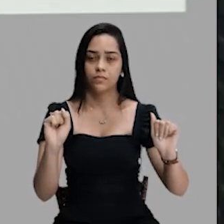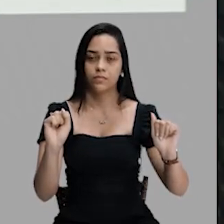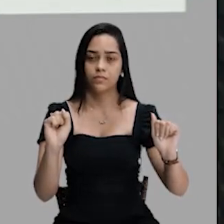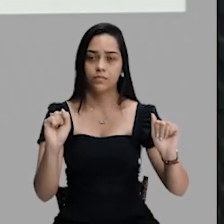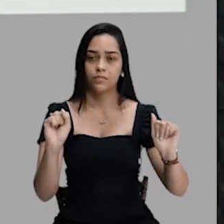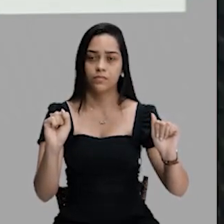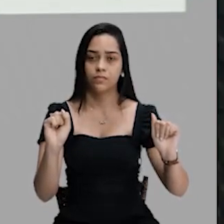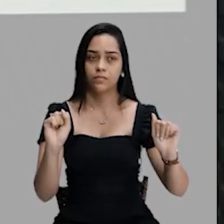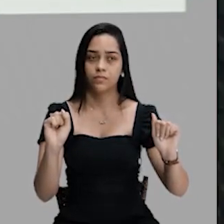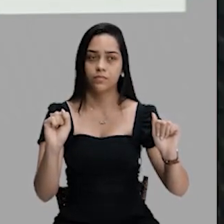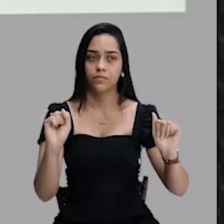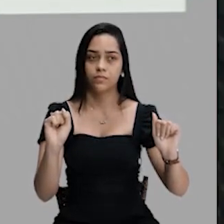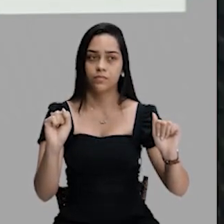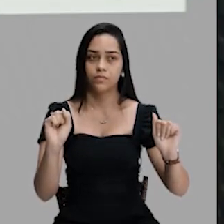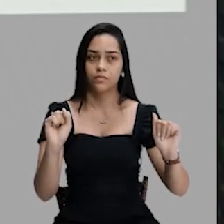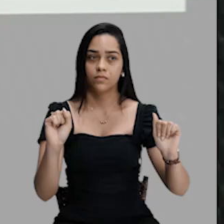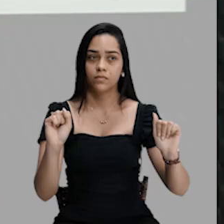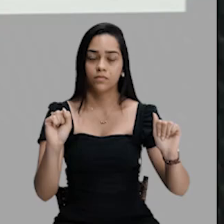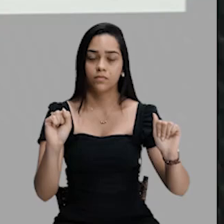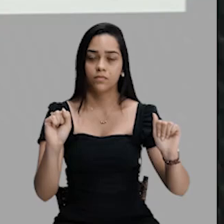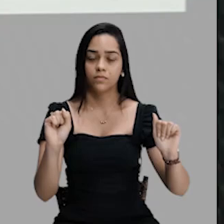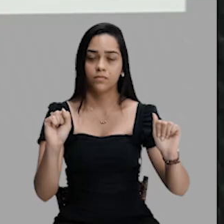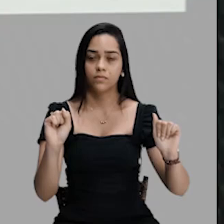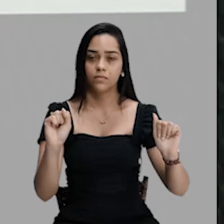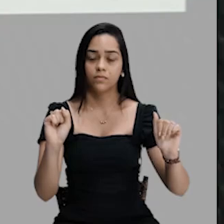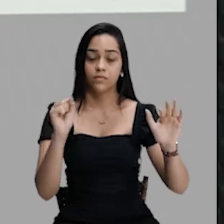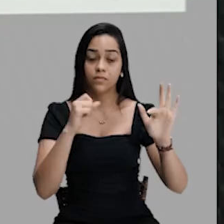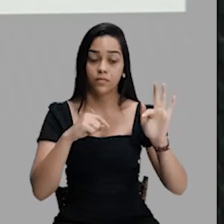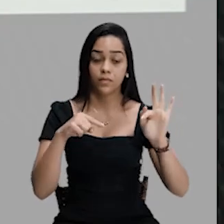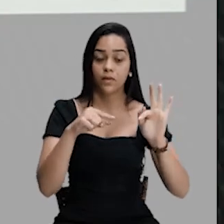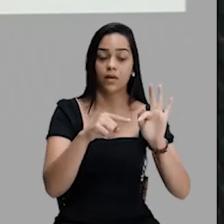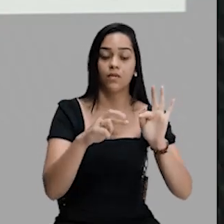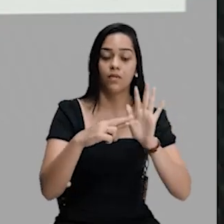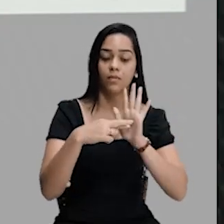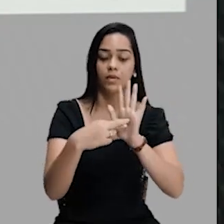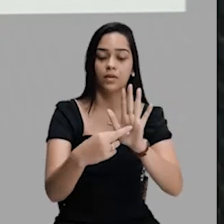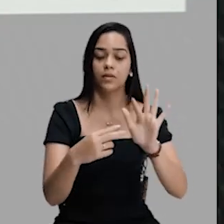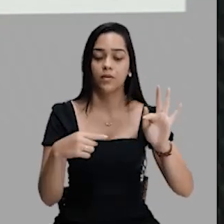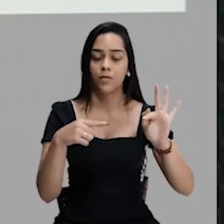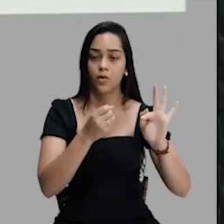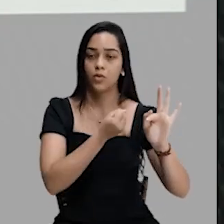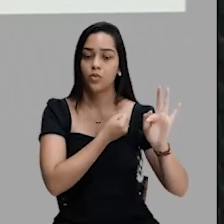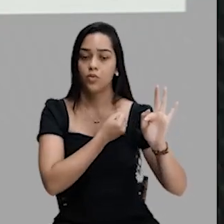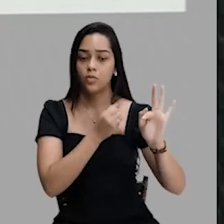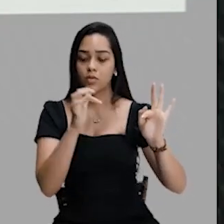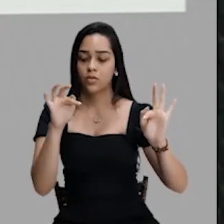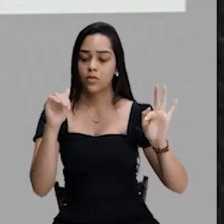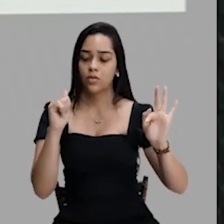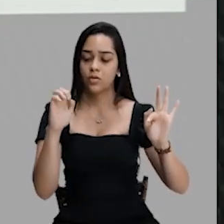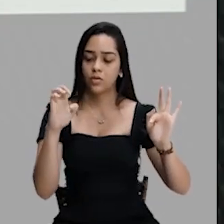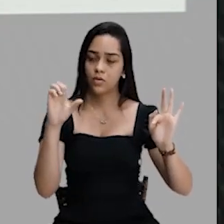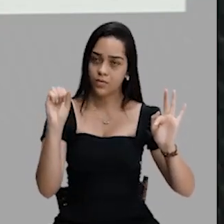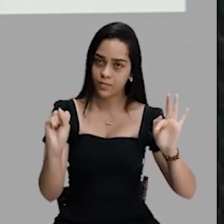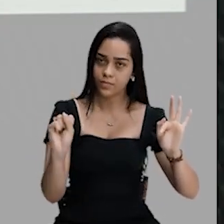Ok? E esse F aqui é o número de faces.